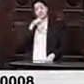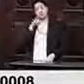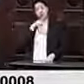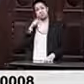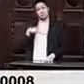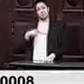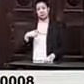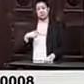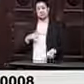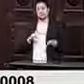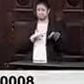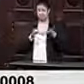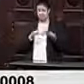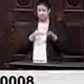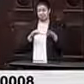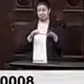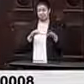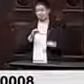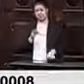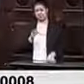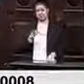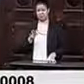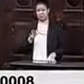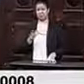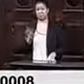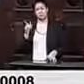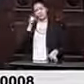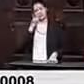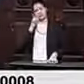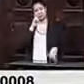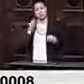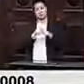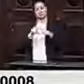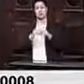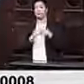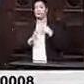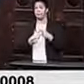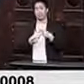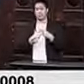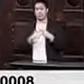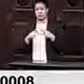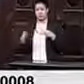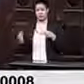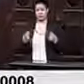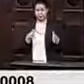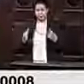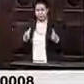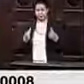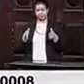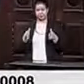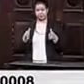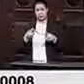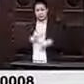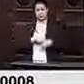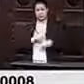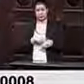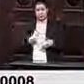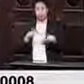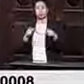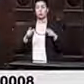sendo realizado, porque foi um período onde